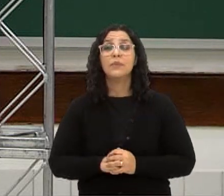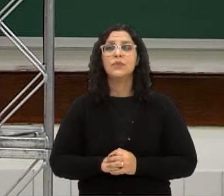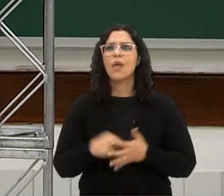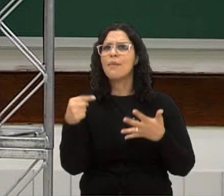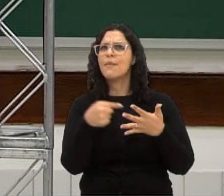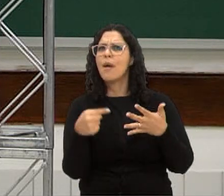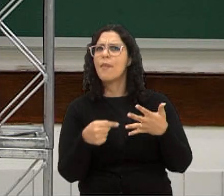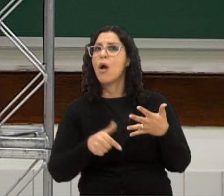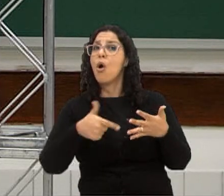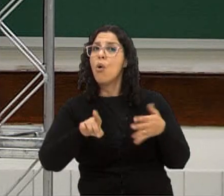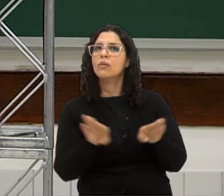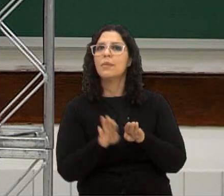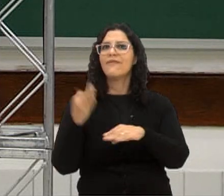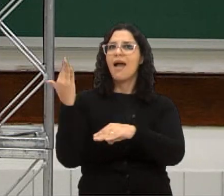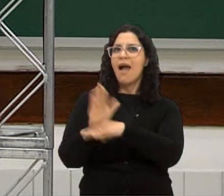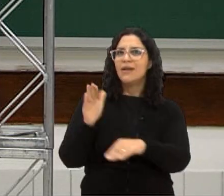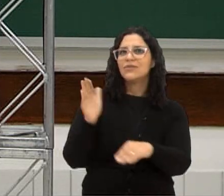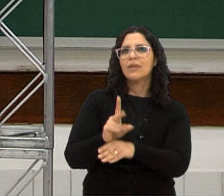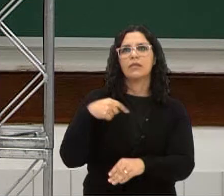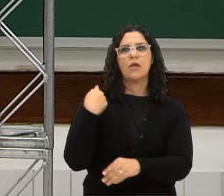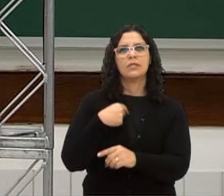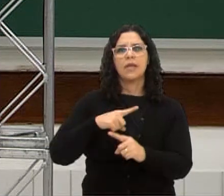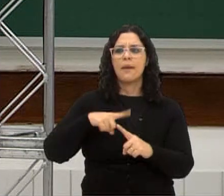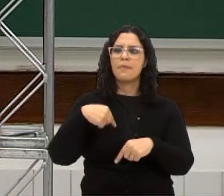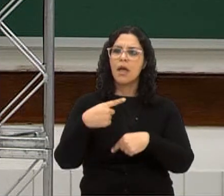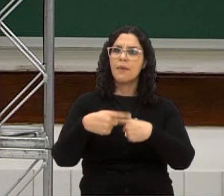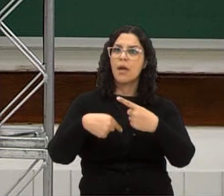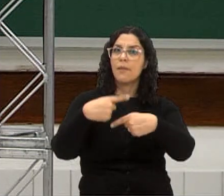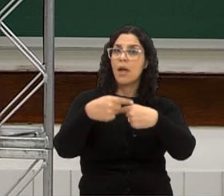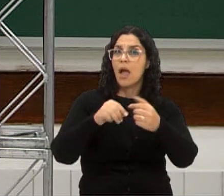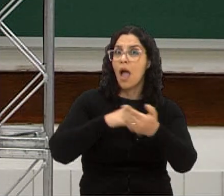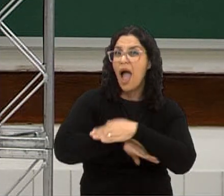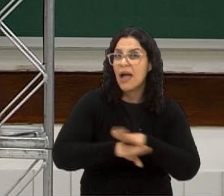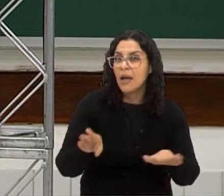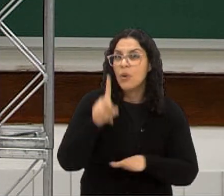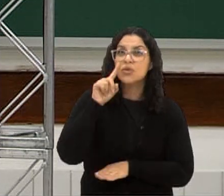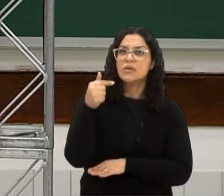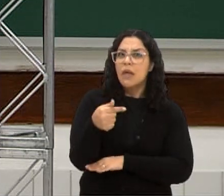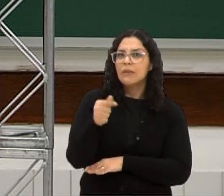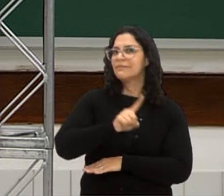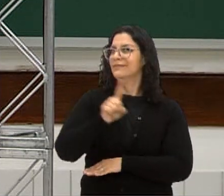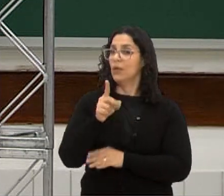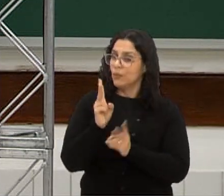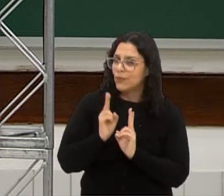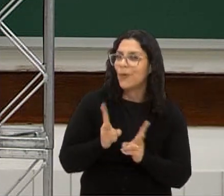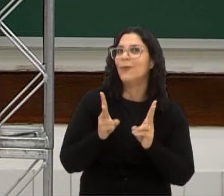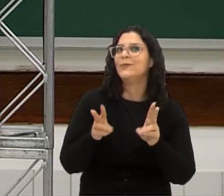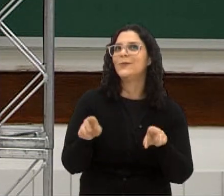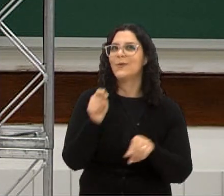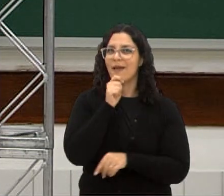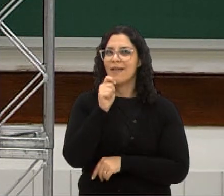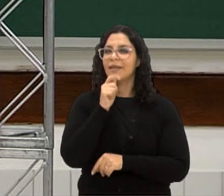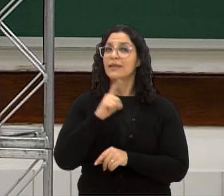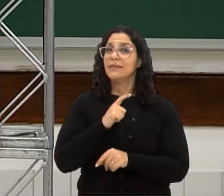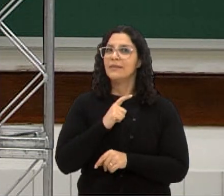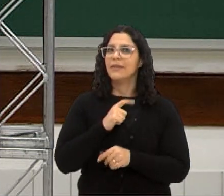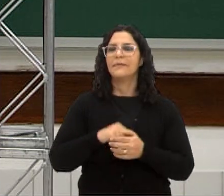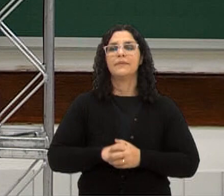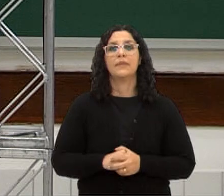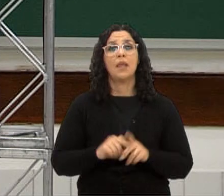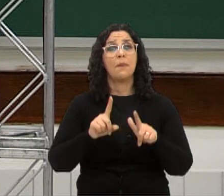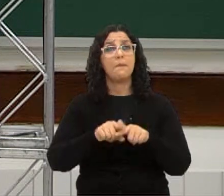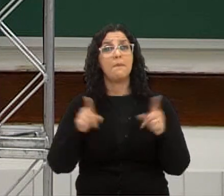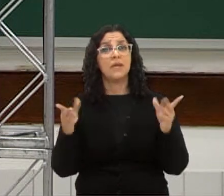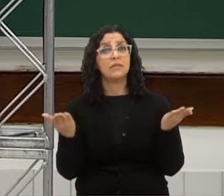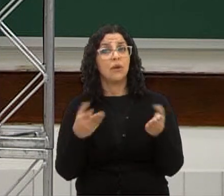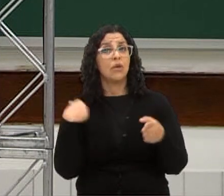outras iniciativas que vão colaborando com isso. E a independência não termina, não acaba aqui. Então, tem mais coisa vindo por aí.